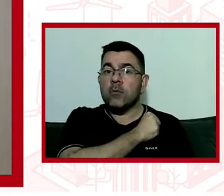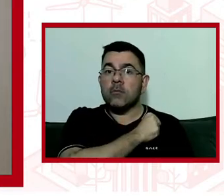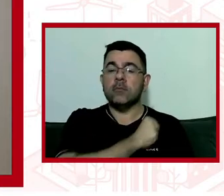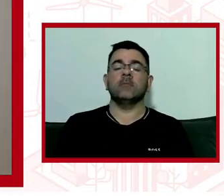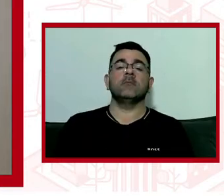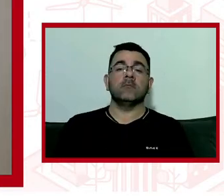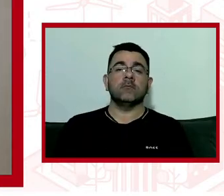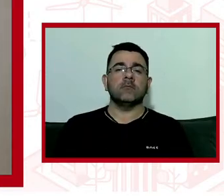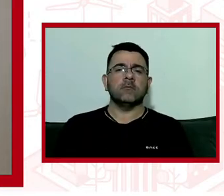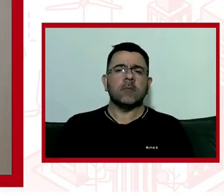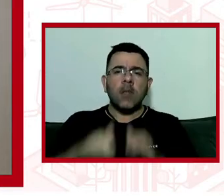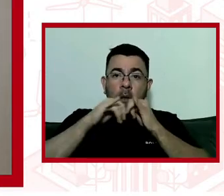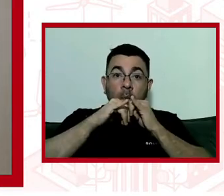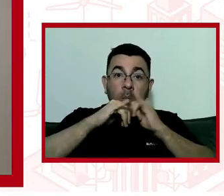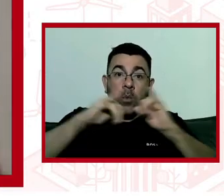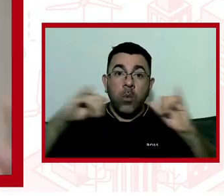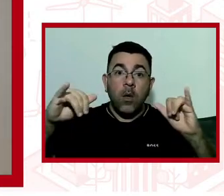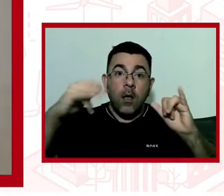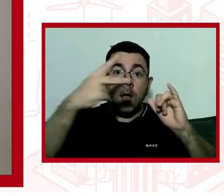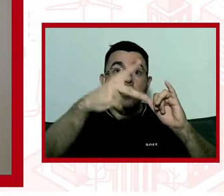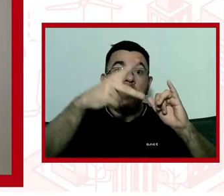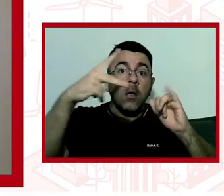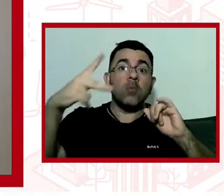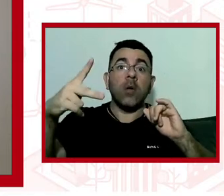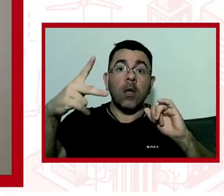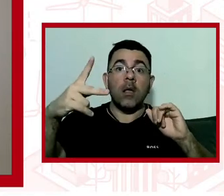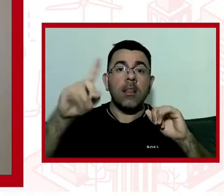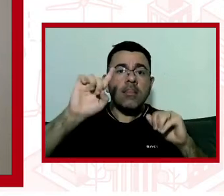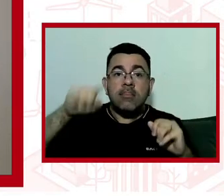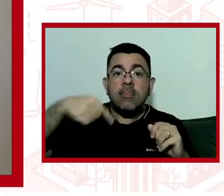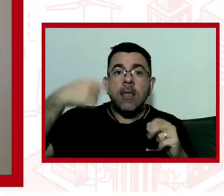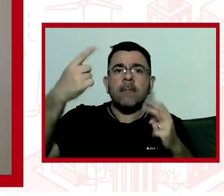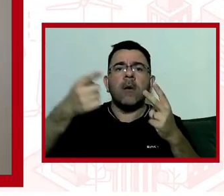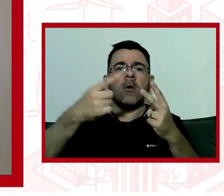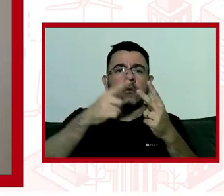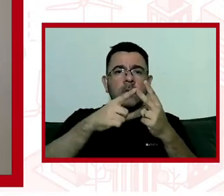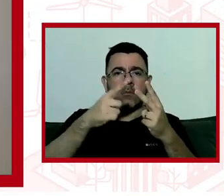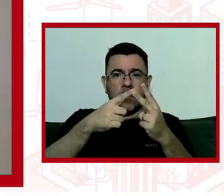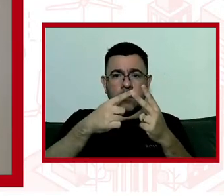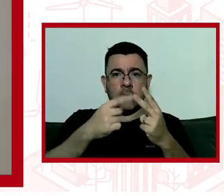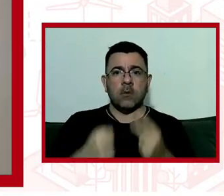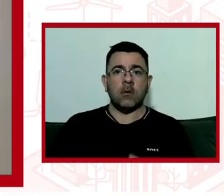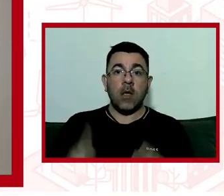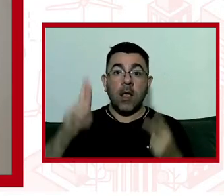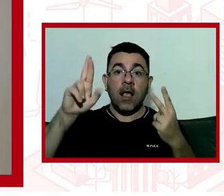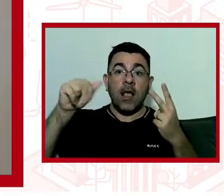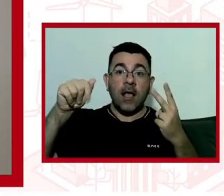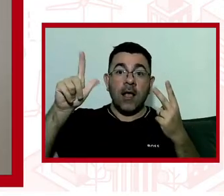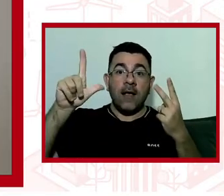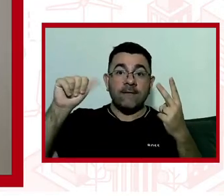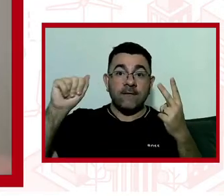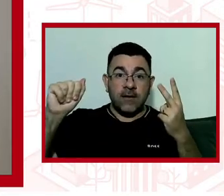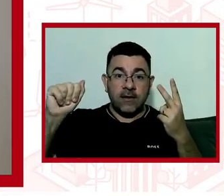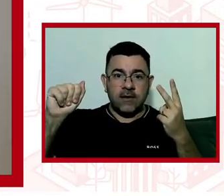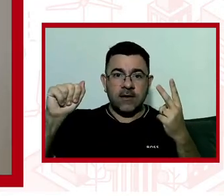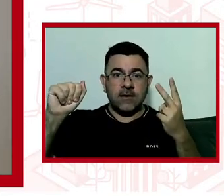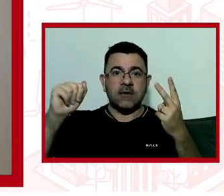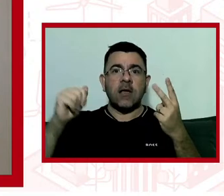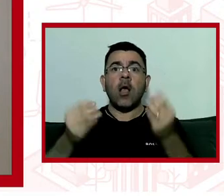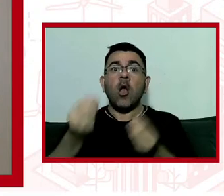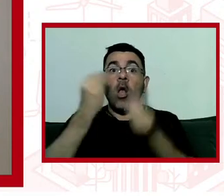de conceituação política depois a gente vai eh eu provoquei Rafa aqui pra gente trazer na prática funcionando